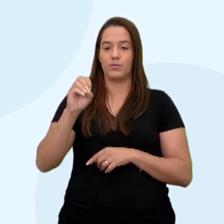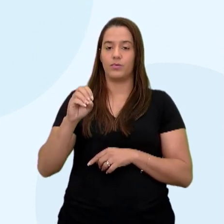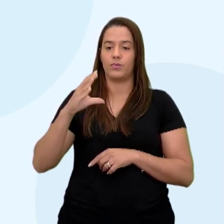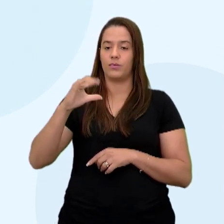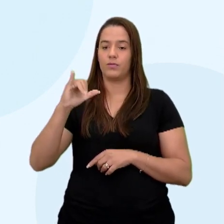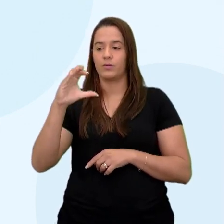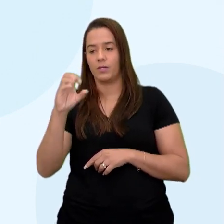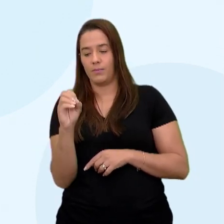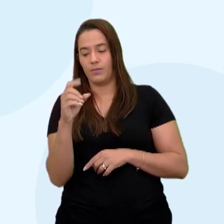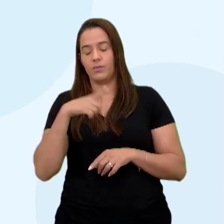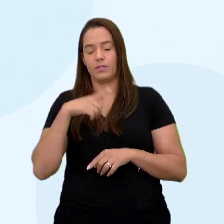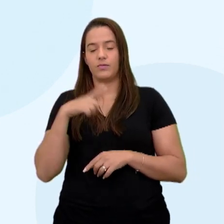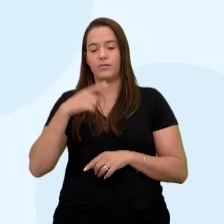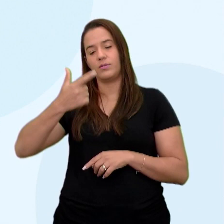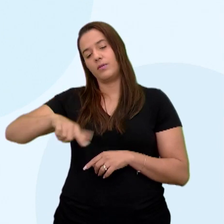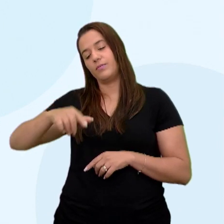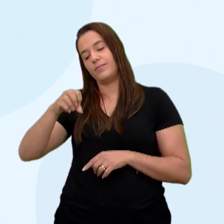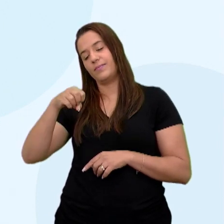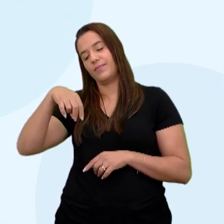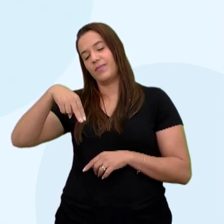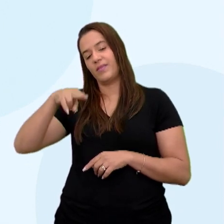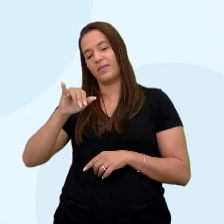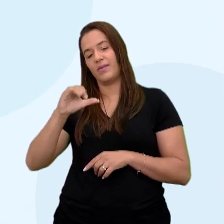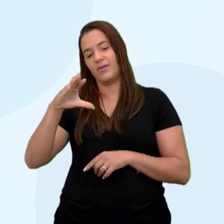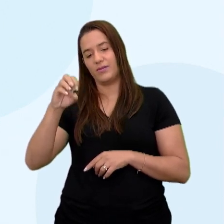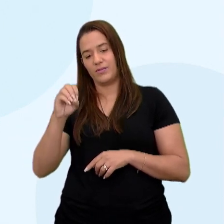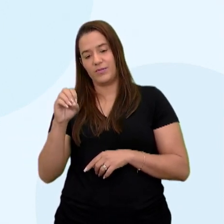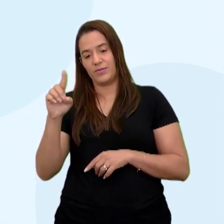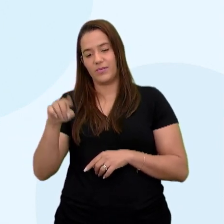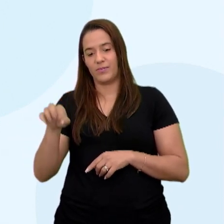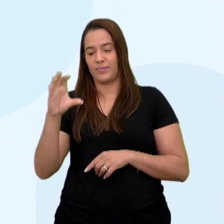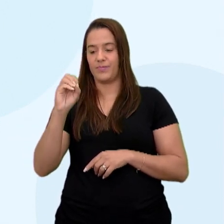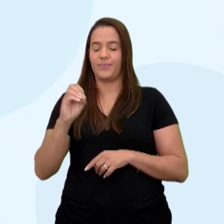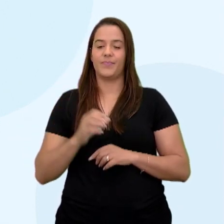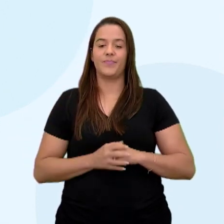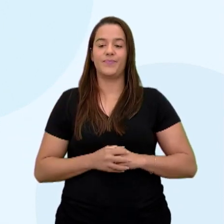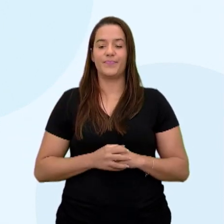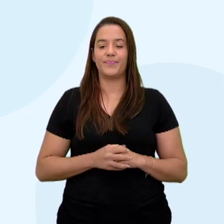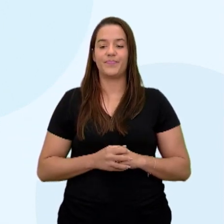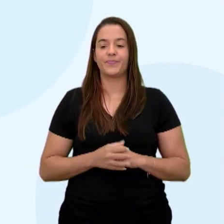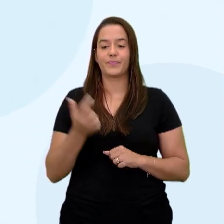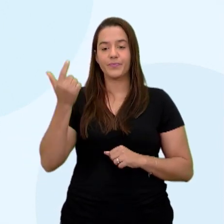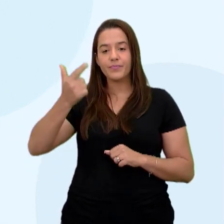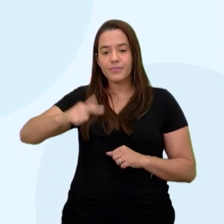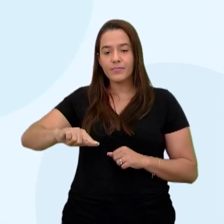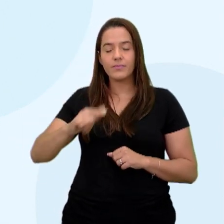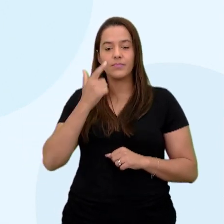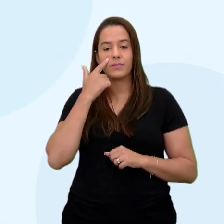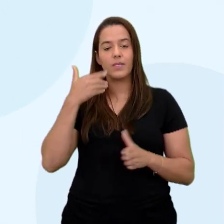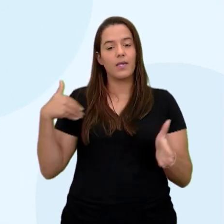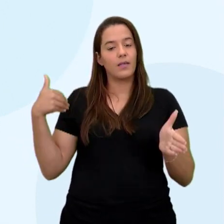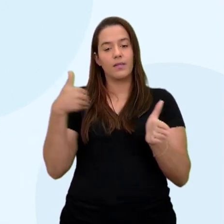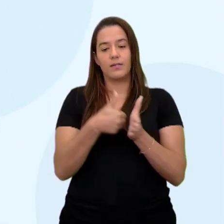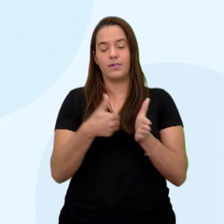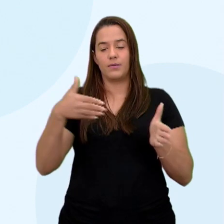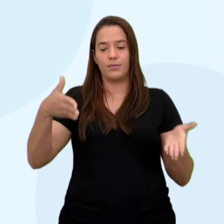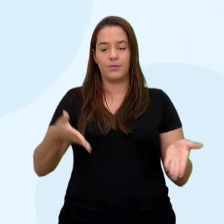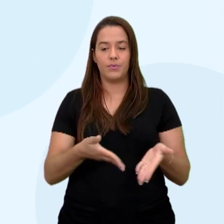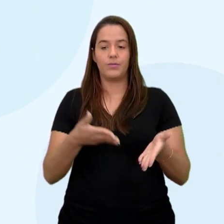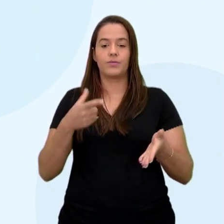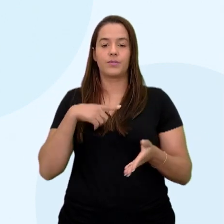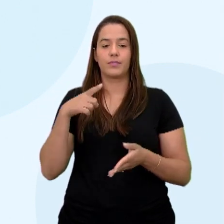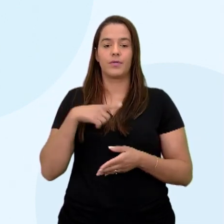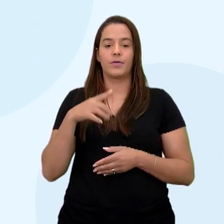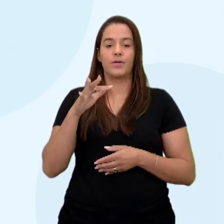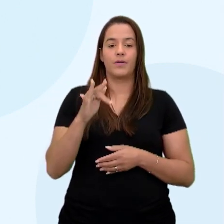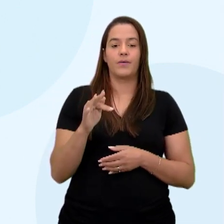Paleoproterozoico, o Mesoproterozoico, o Neoproterozoico, tá certo? E aí chegando no El atual, que é o